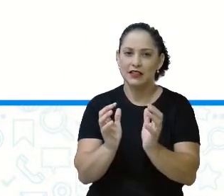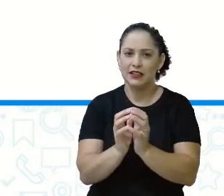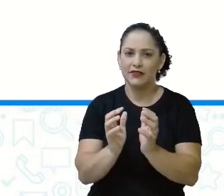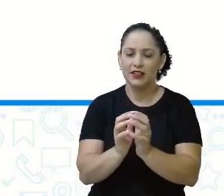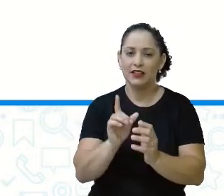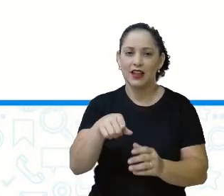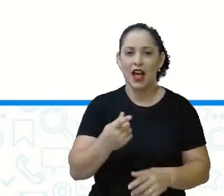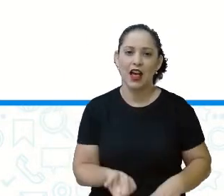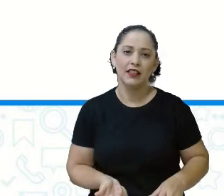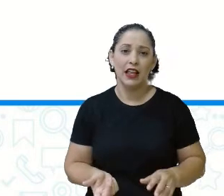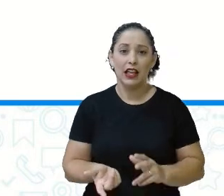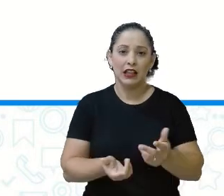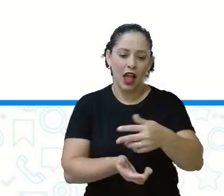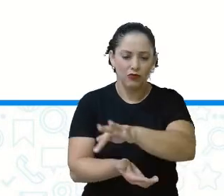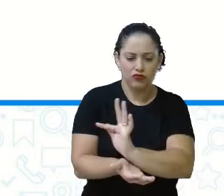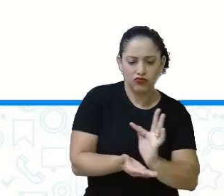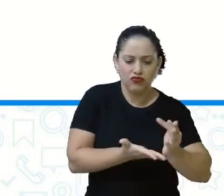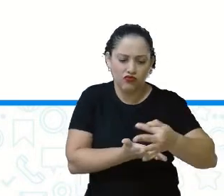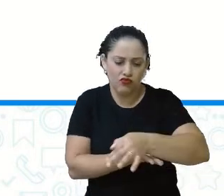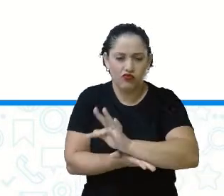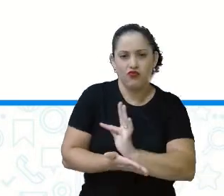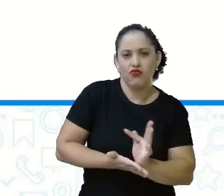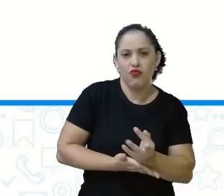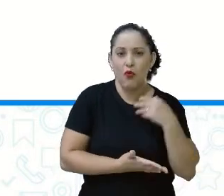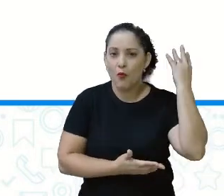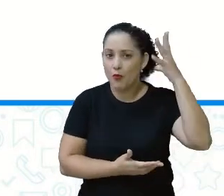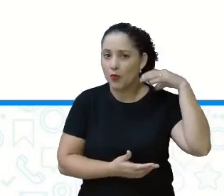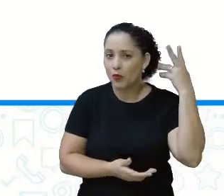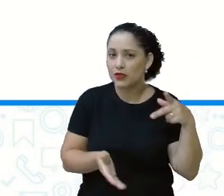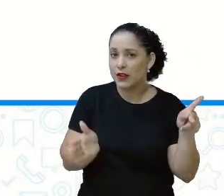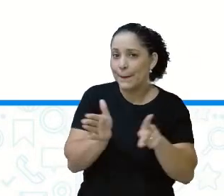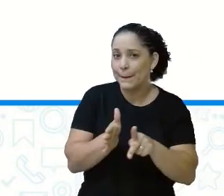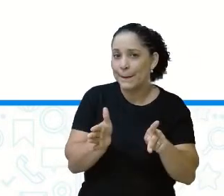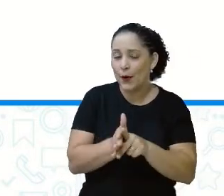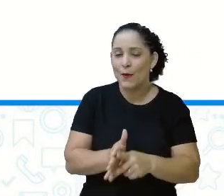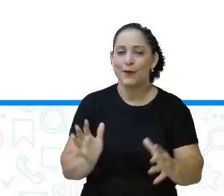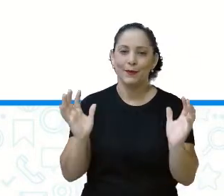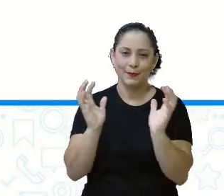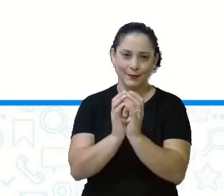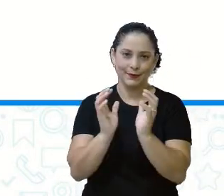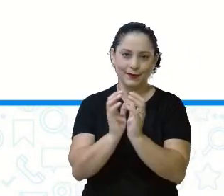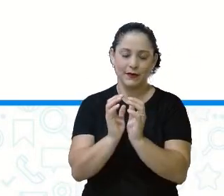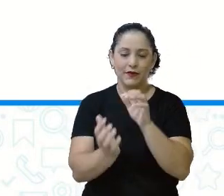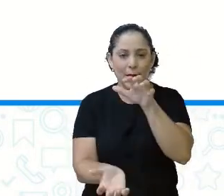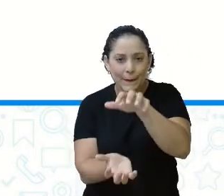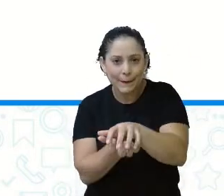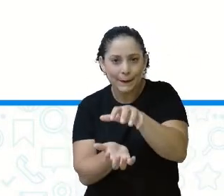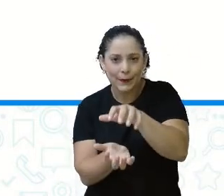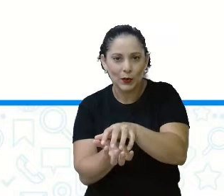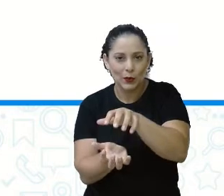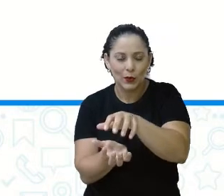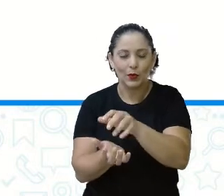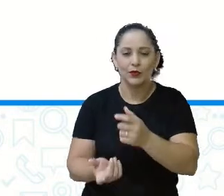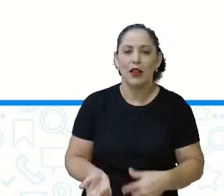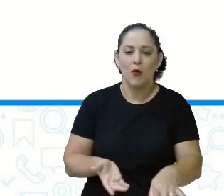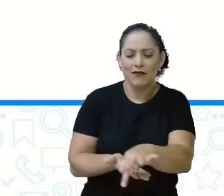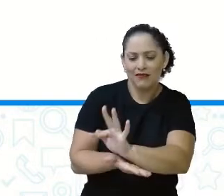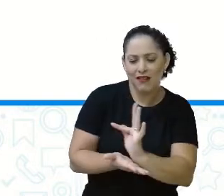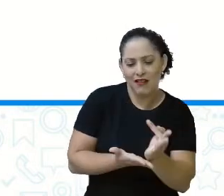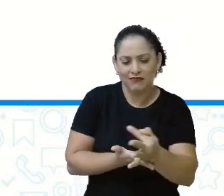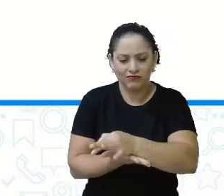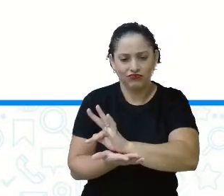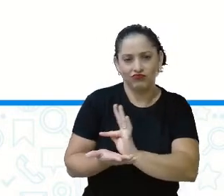música típica, né, de Pernambuco, ele está dançando uma música que, uma dança que quando a